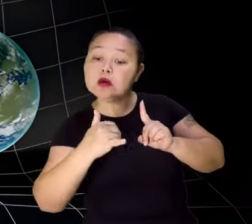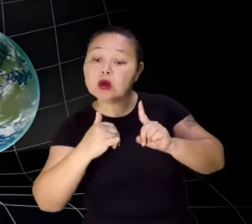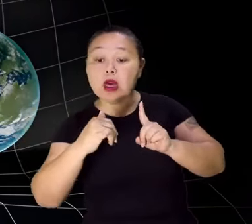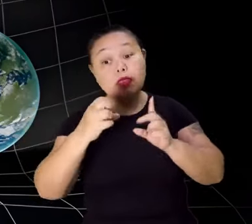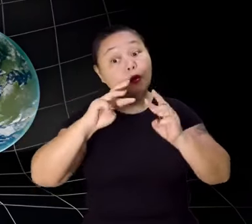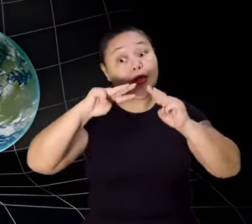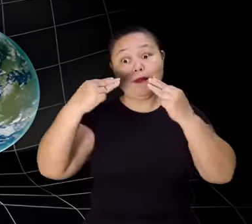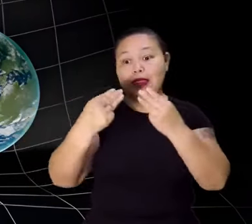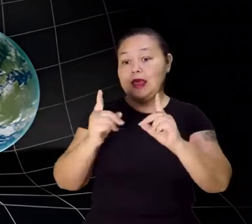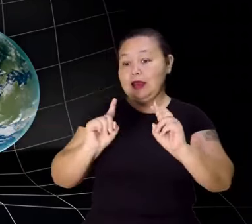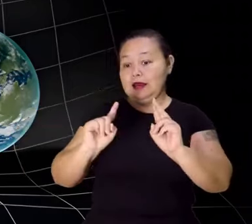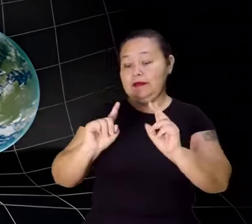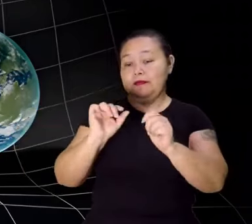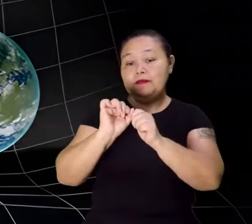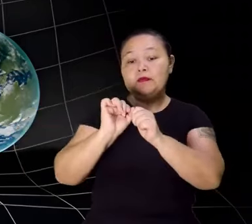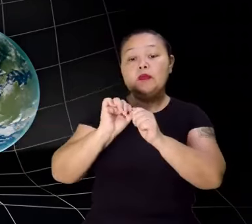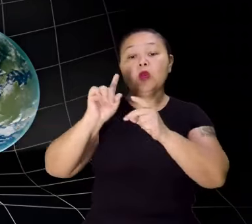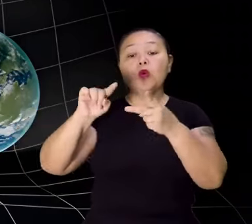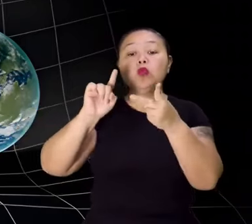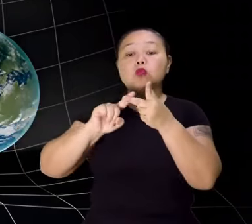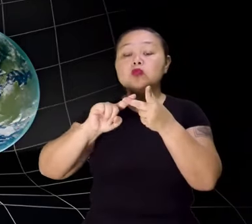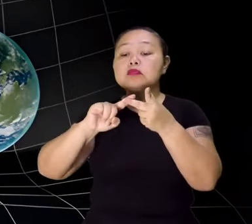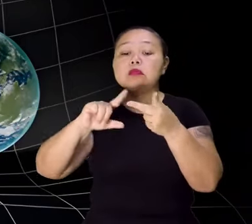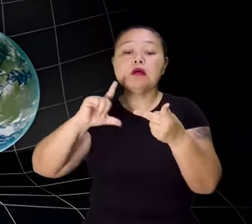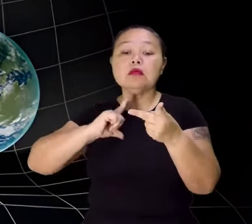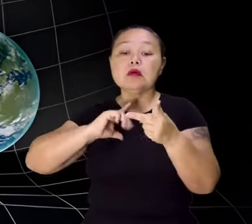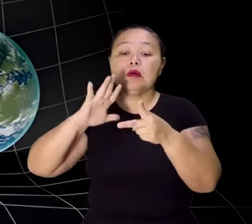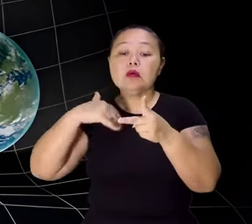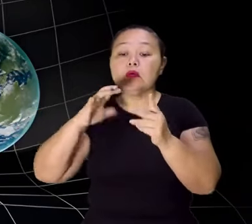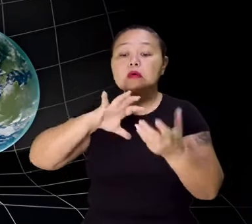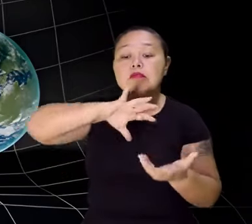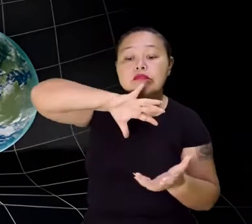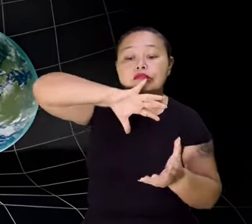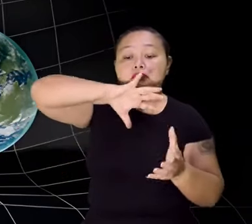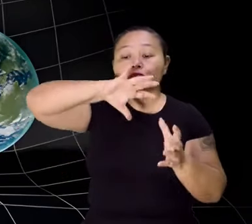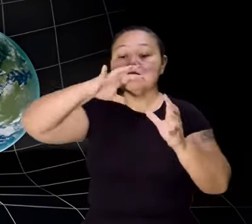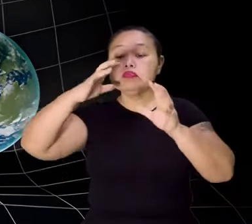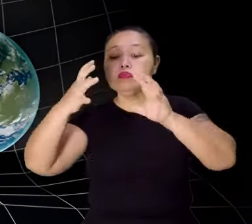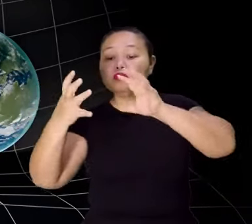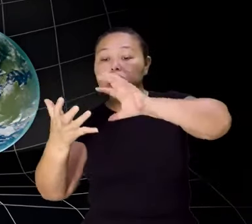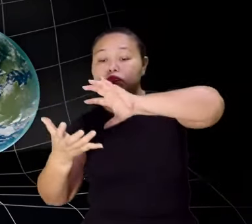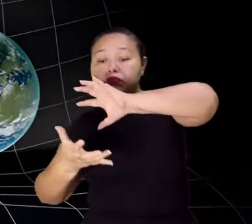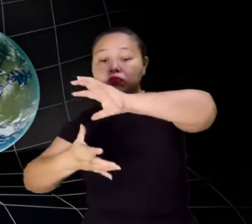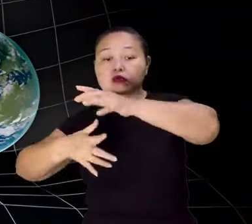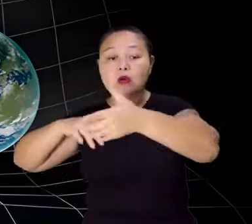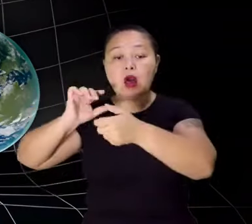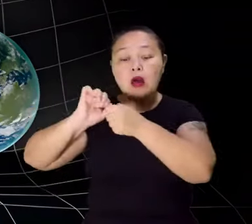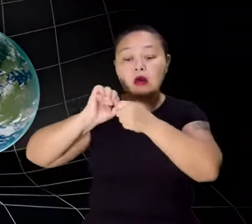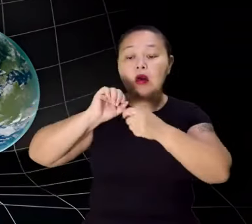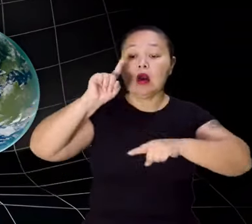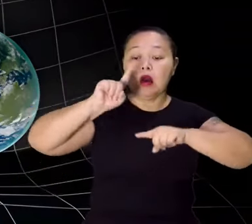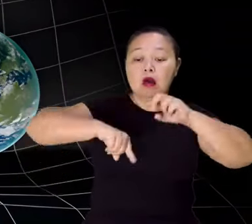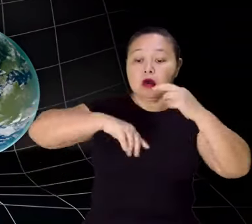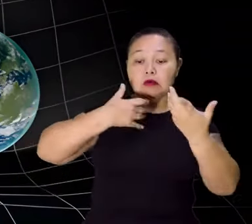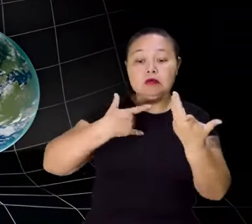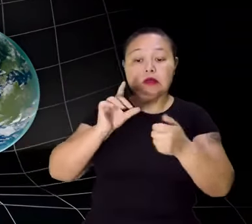não da matéria, não é isso? E qual é aquele que vai ter, então, a mudança da matéria de um local para o outro? Quando a matéria está